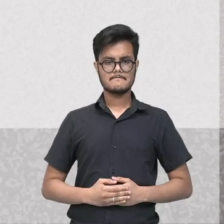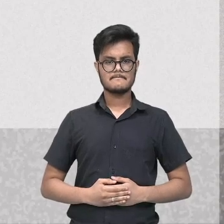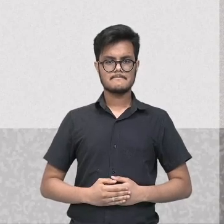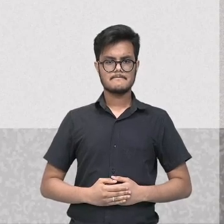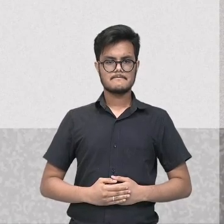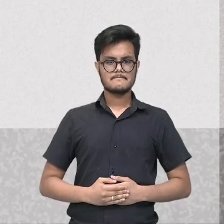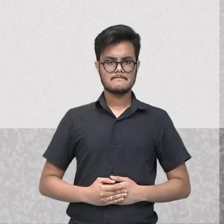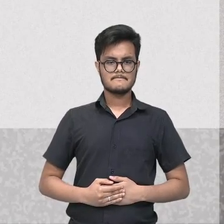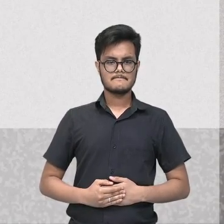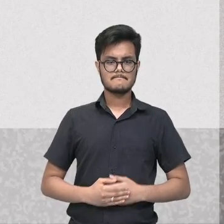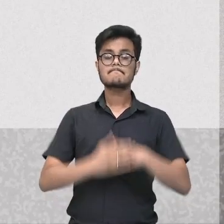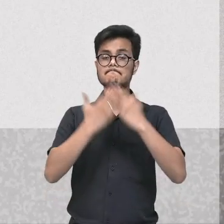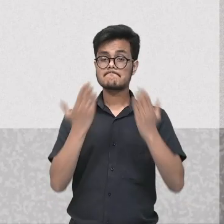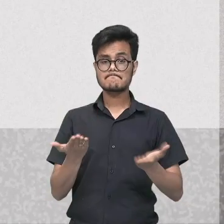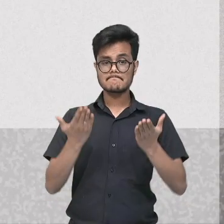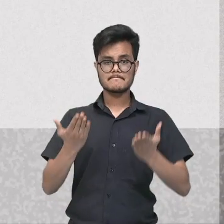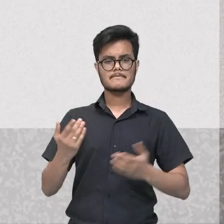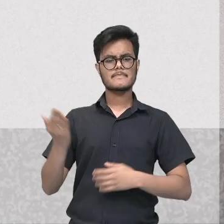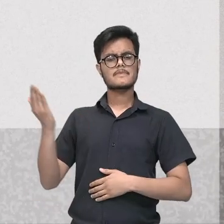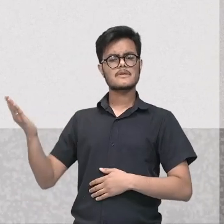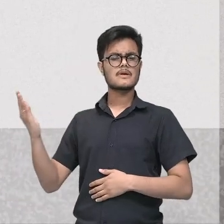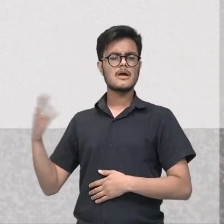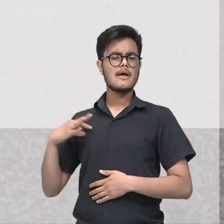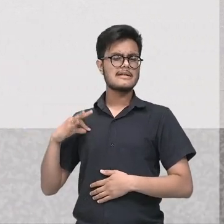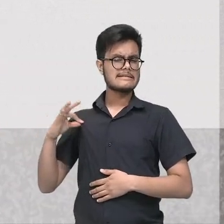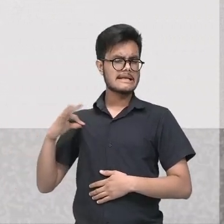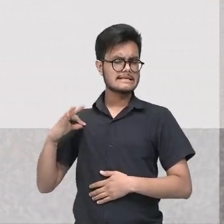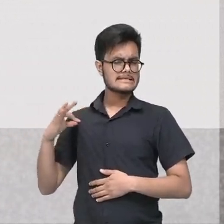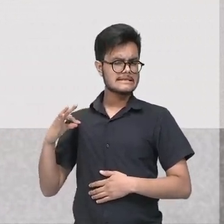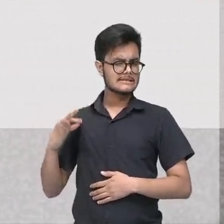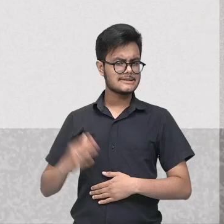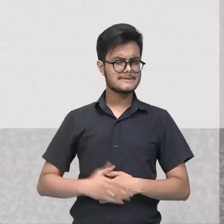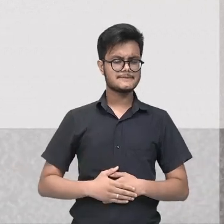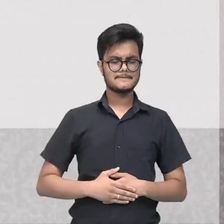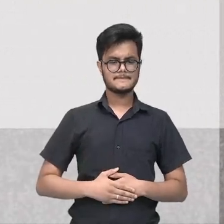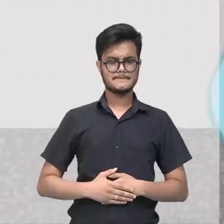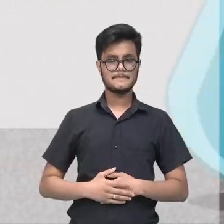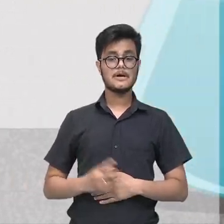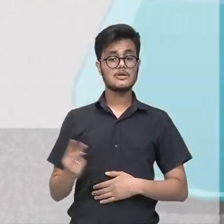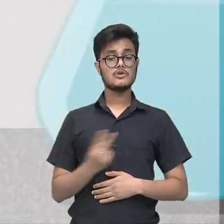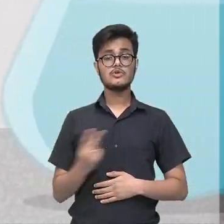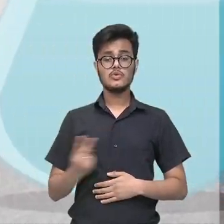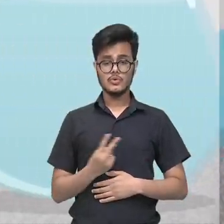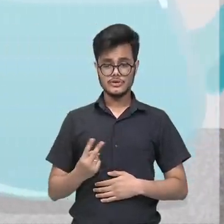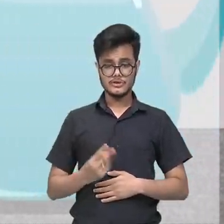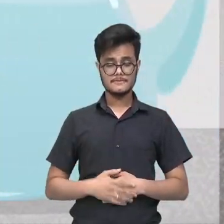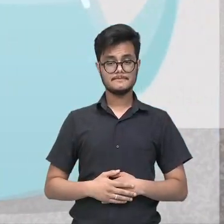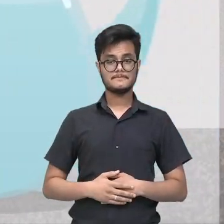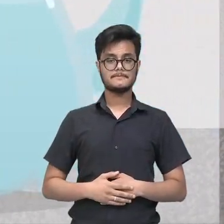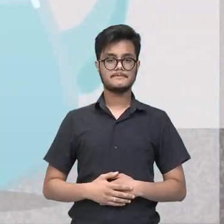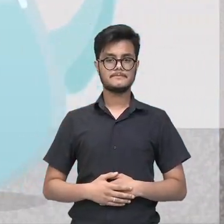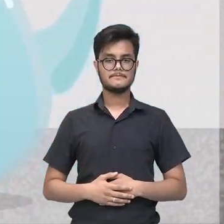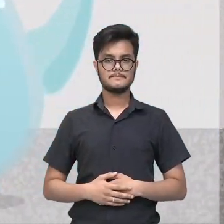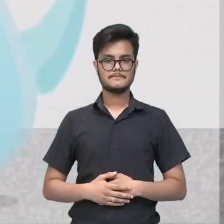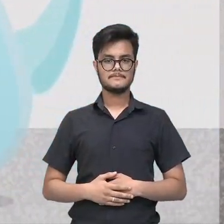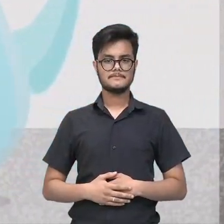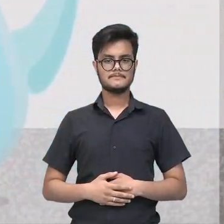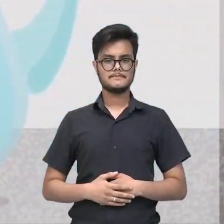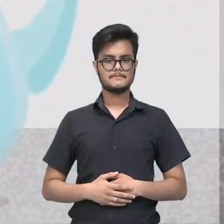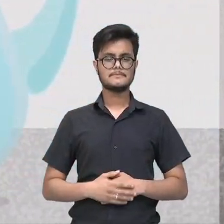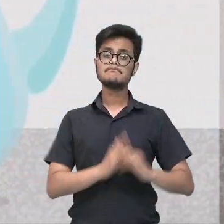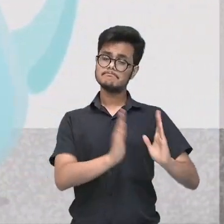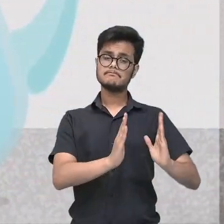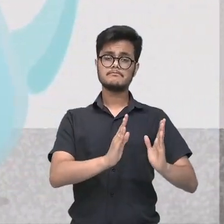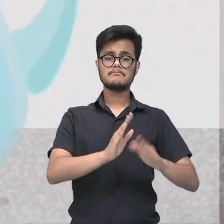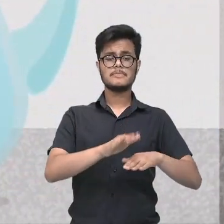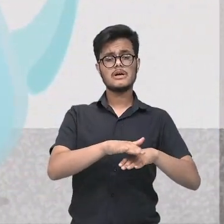na eletrização por atrito, eu tenho aí dois corpos neutros, a flanela de